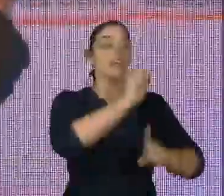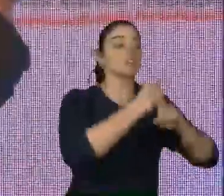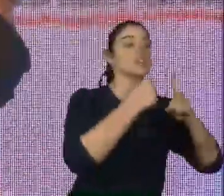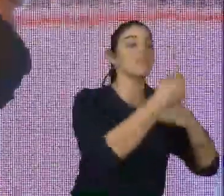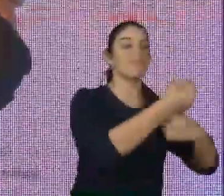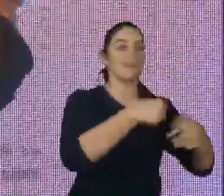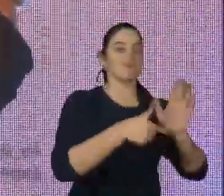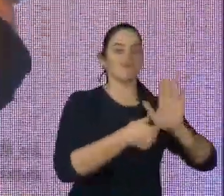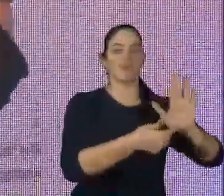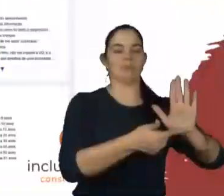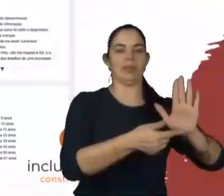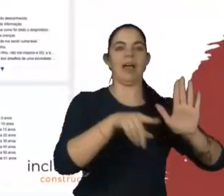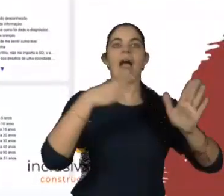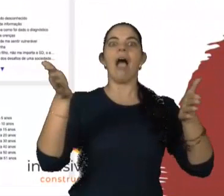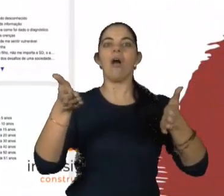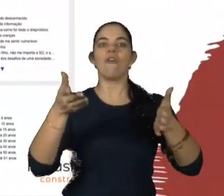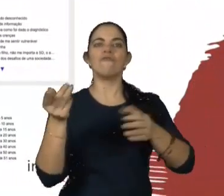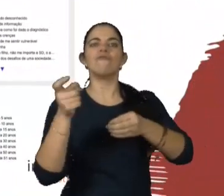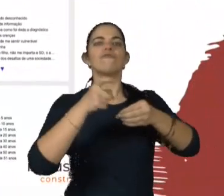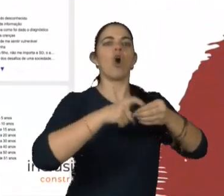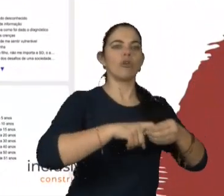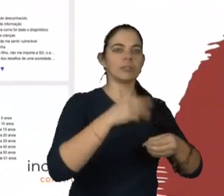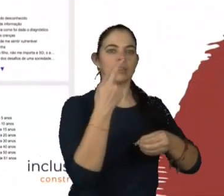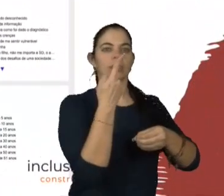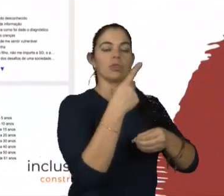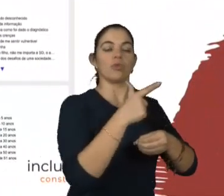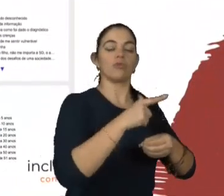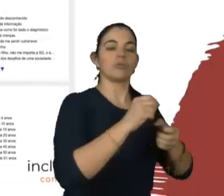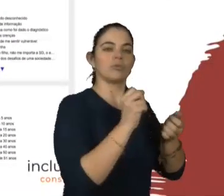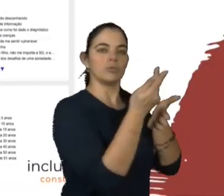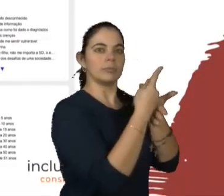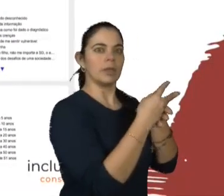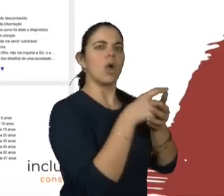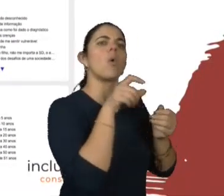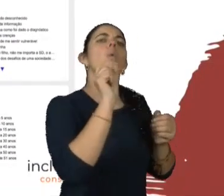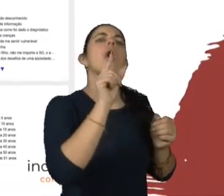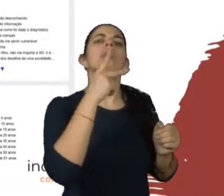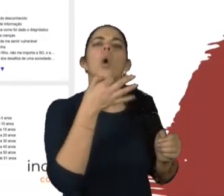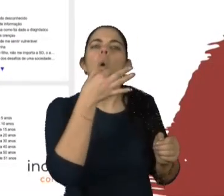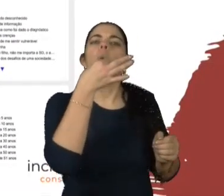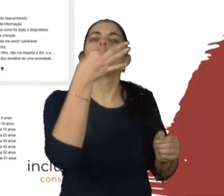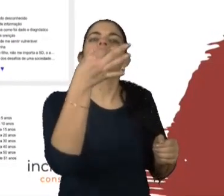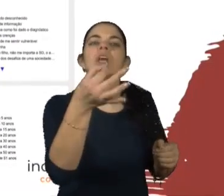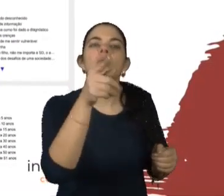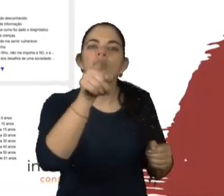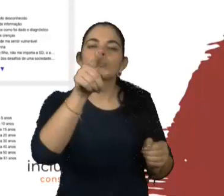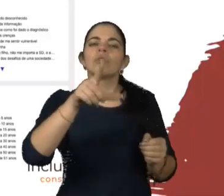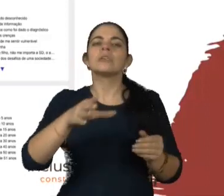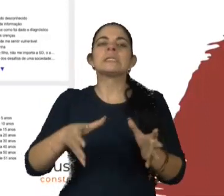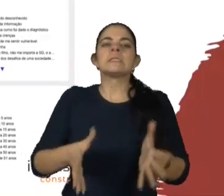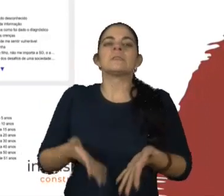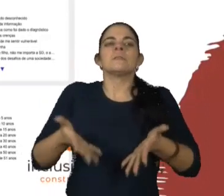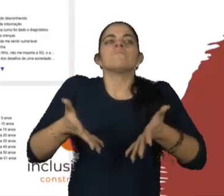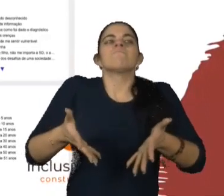Aí a gente volta no gráfico da pizza. Qual foi, na sua opinião, o que motivou esse